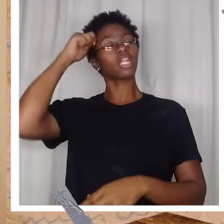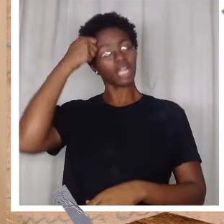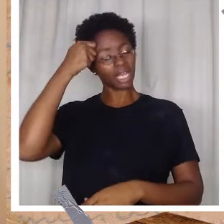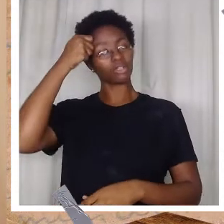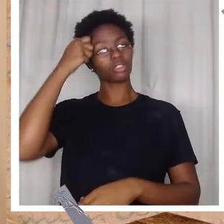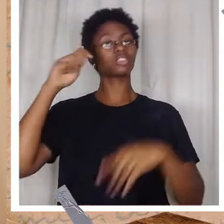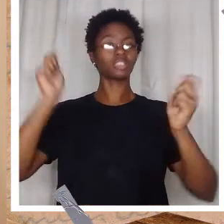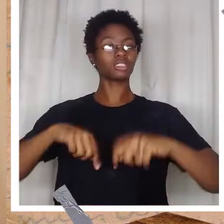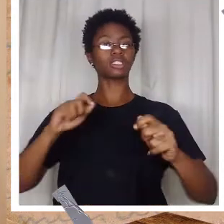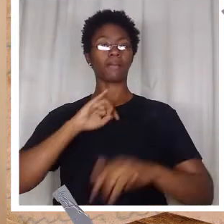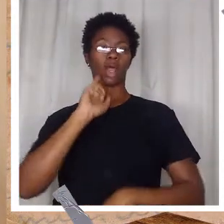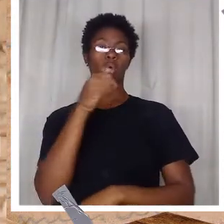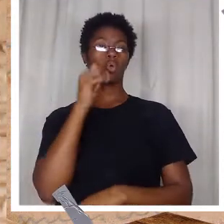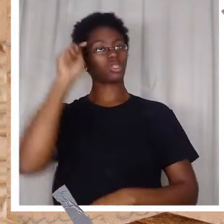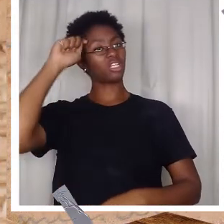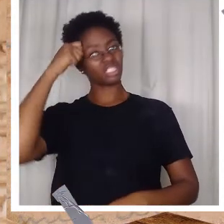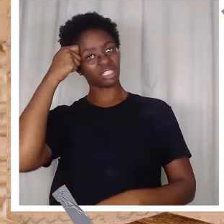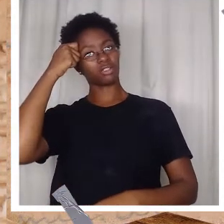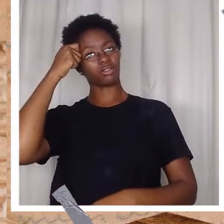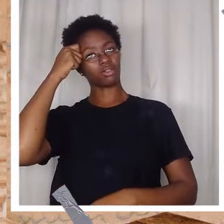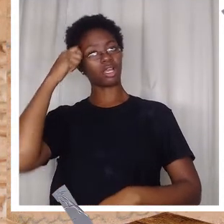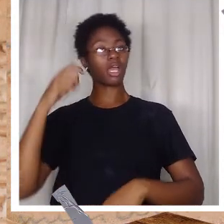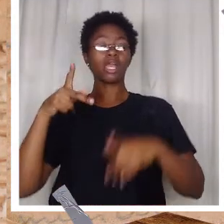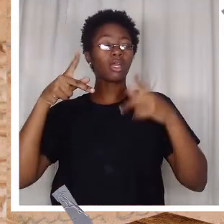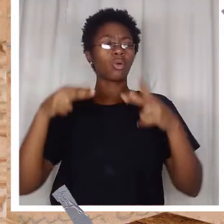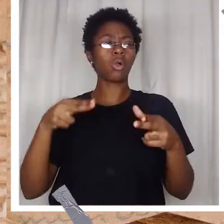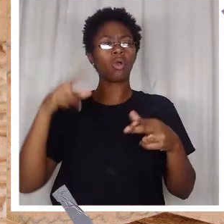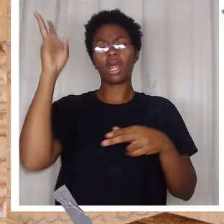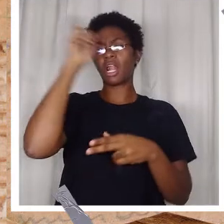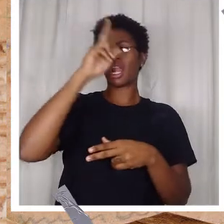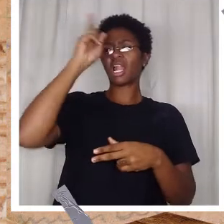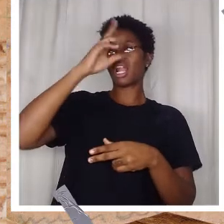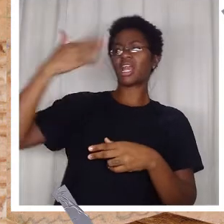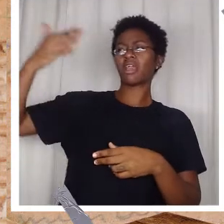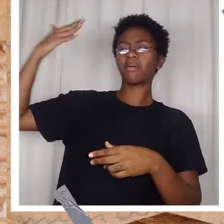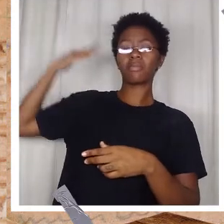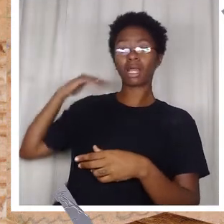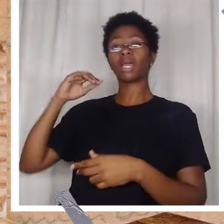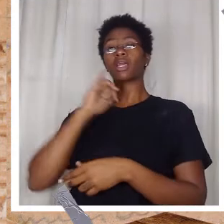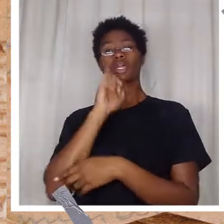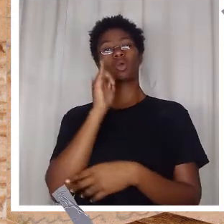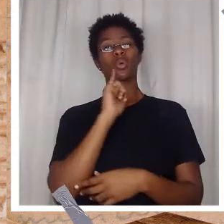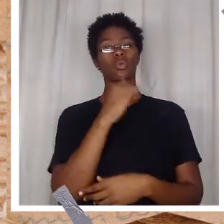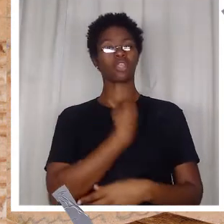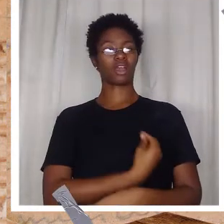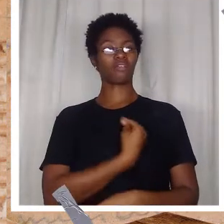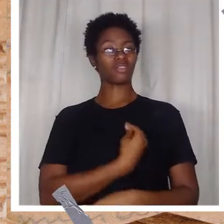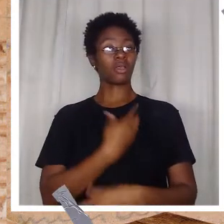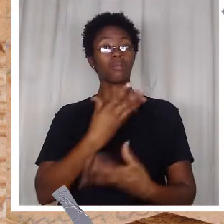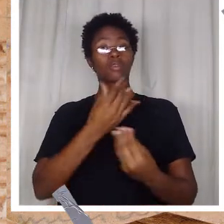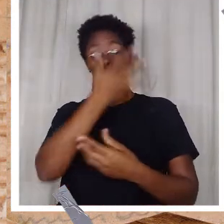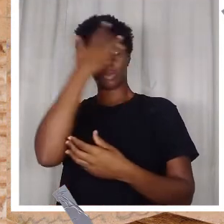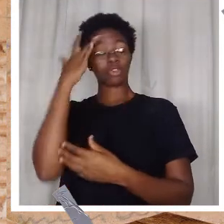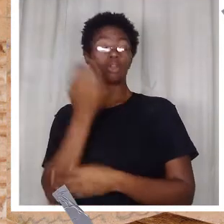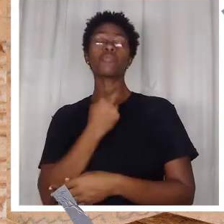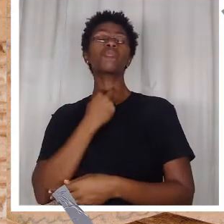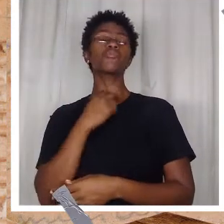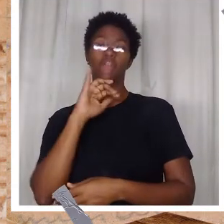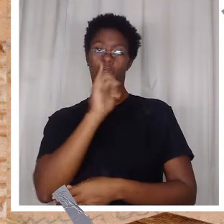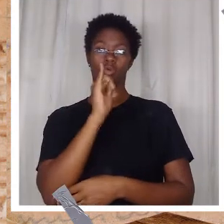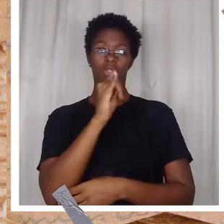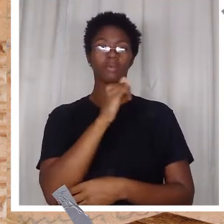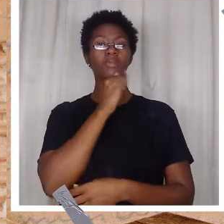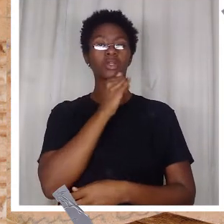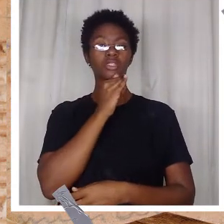que relembrar que Fabiana Cosa, para muitas pessoas, não podia contar a Dona Ivone Lara, e nós temos